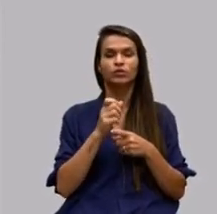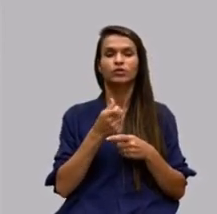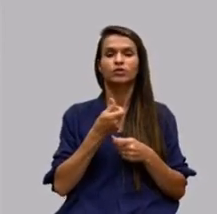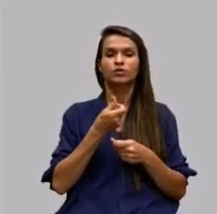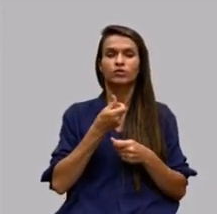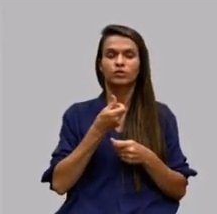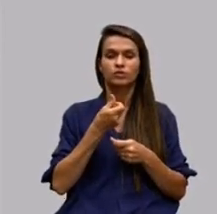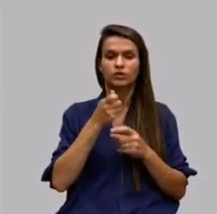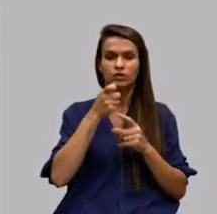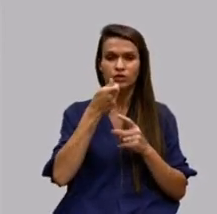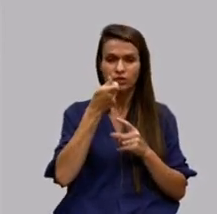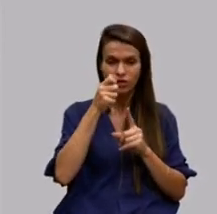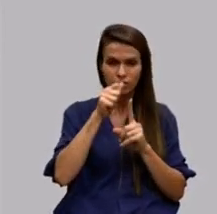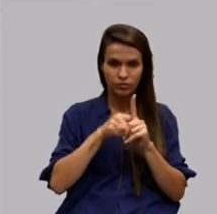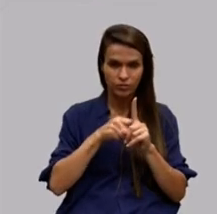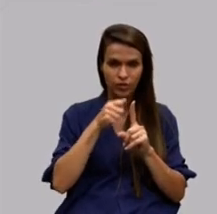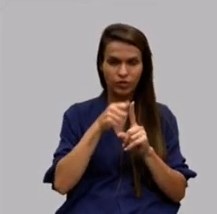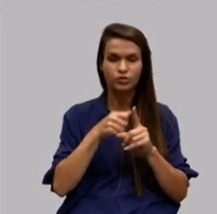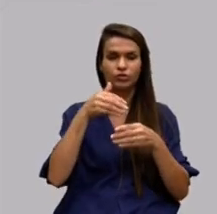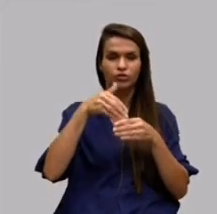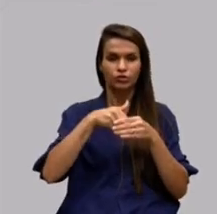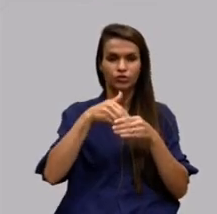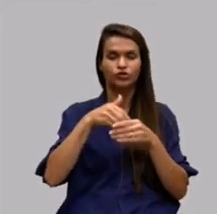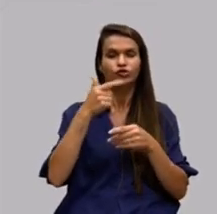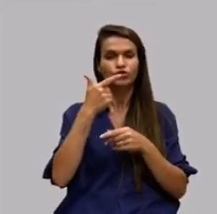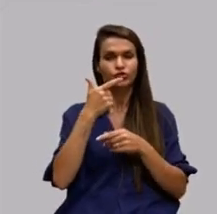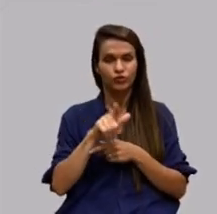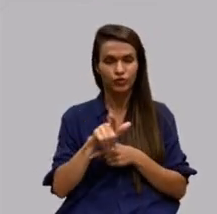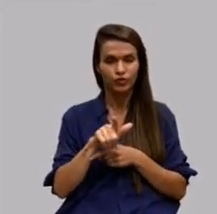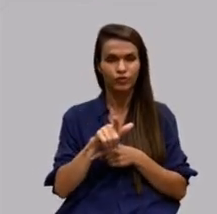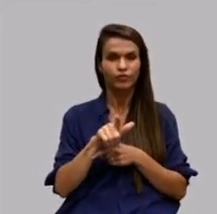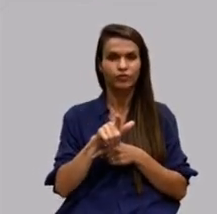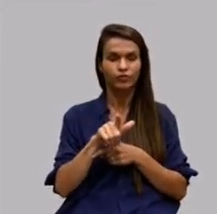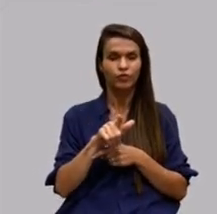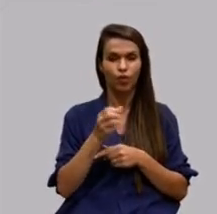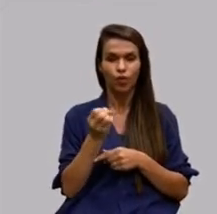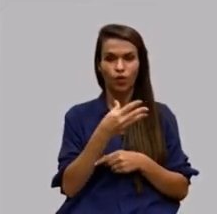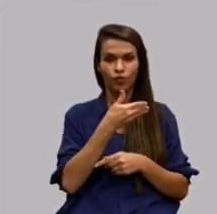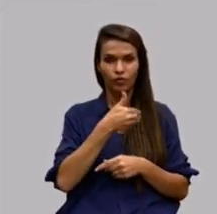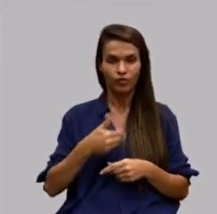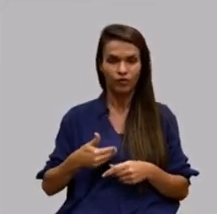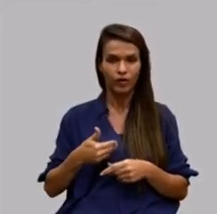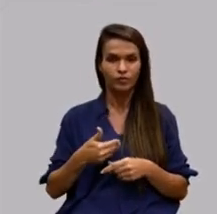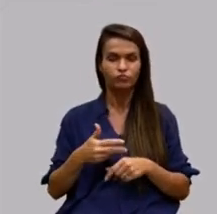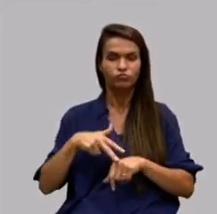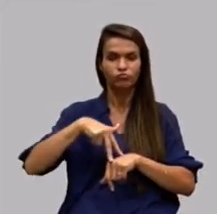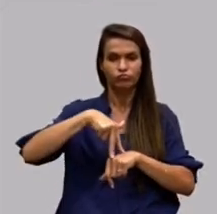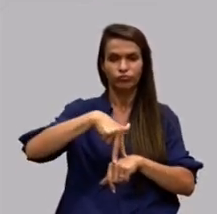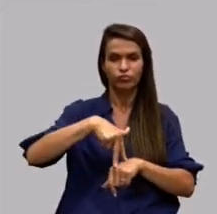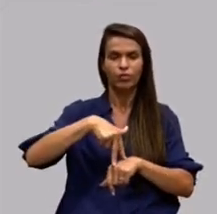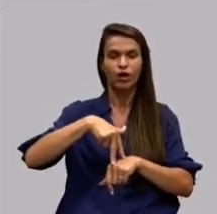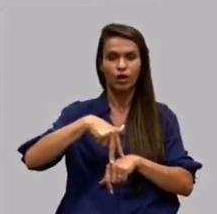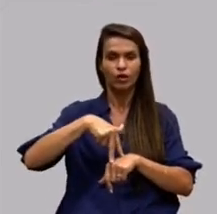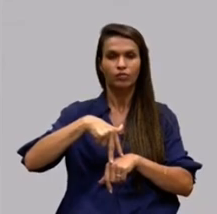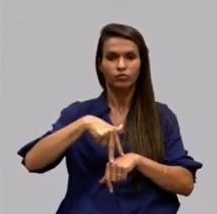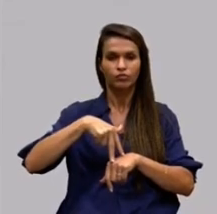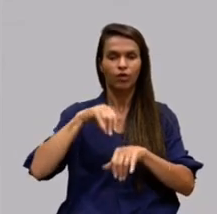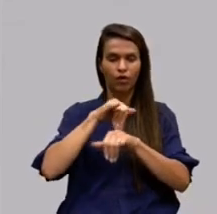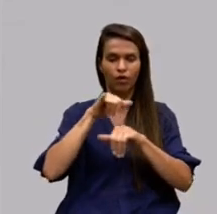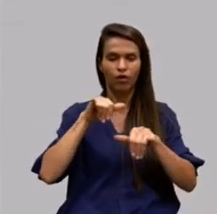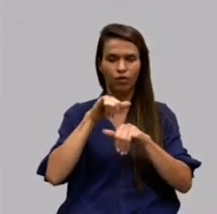novo governo, né, ele se reelegeu. Passados 6 meses do novo governo, ele vem a público, juntamente com a sua